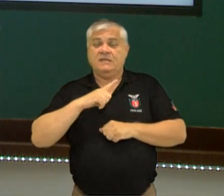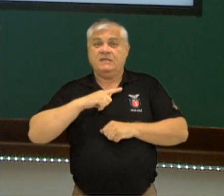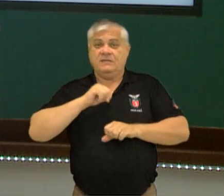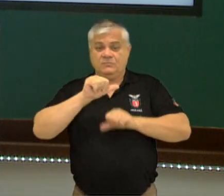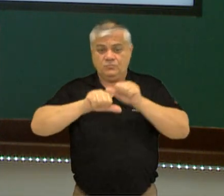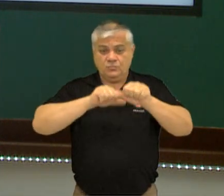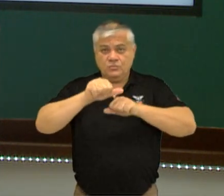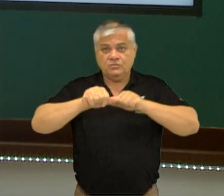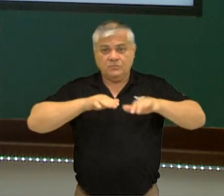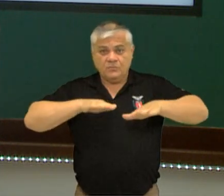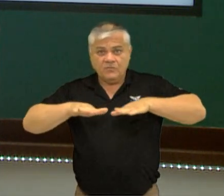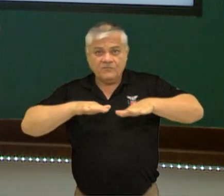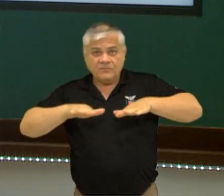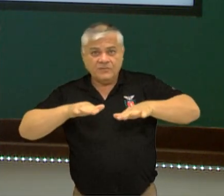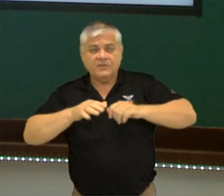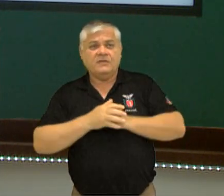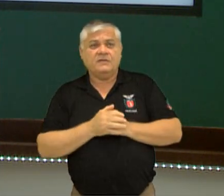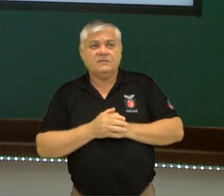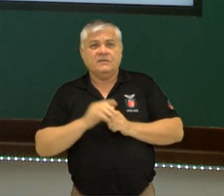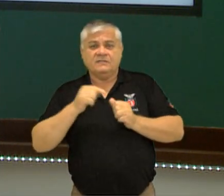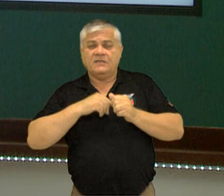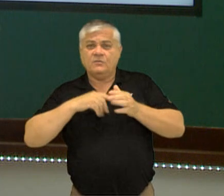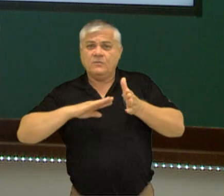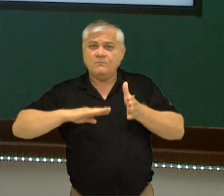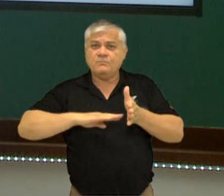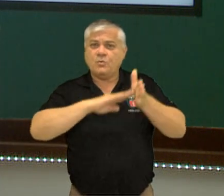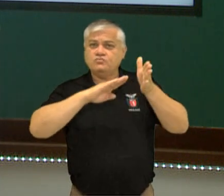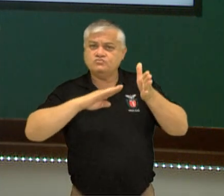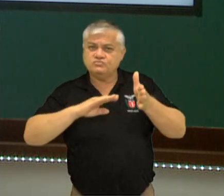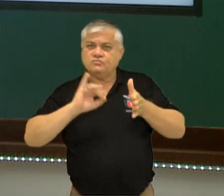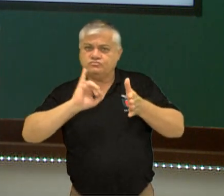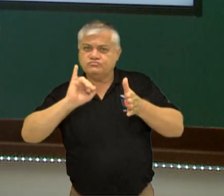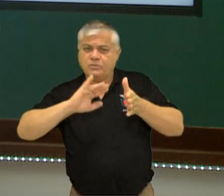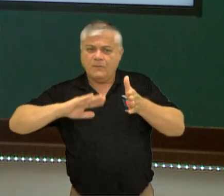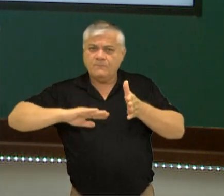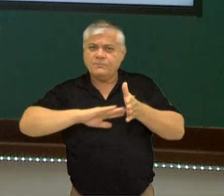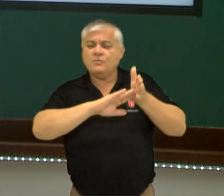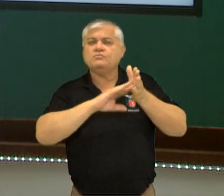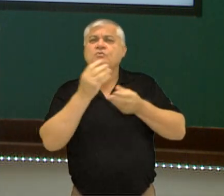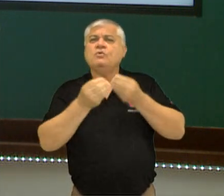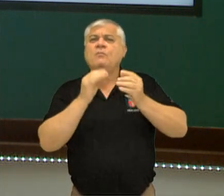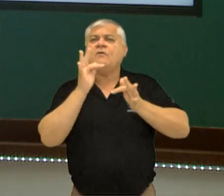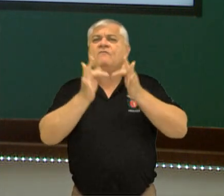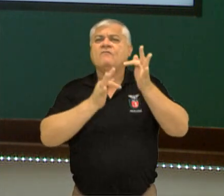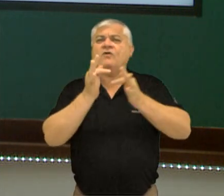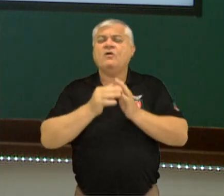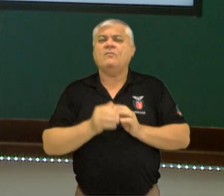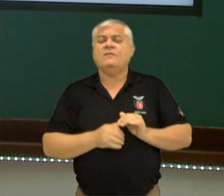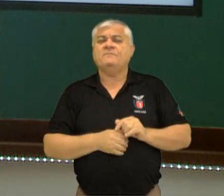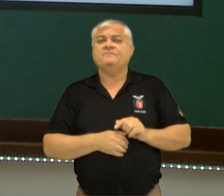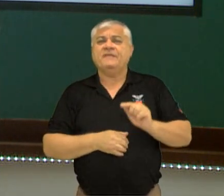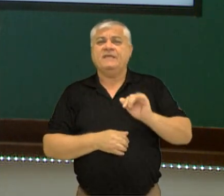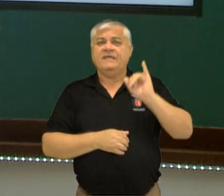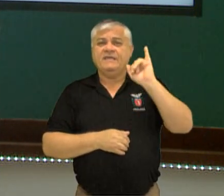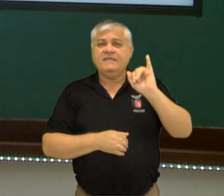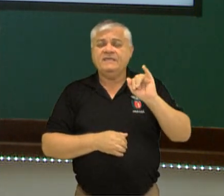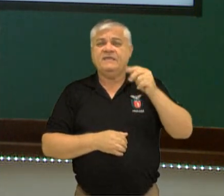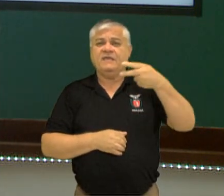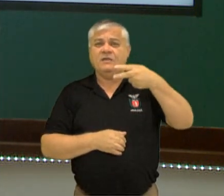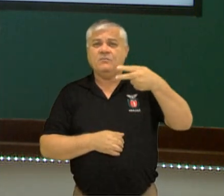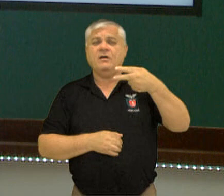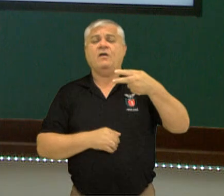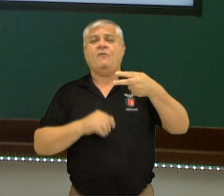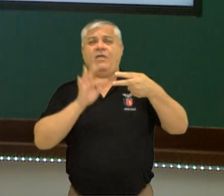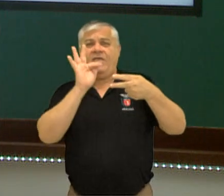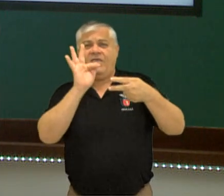na quantidade de movimento, em que nós temos o impulso, que nós temos essas fórmulas aplicadas, I igual F vezes ΔT ou I